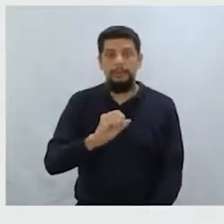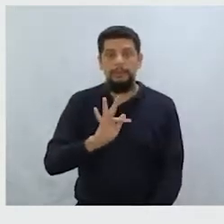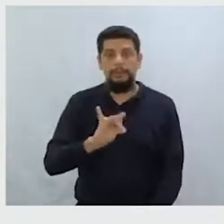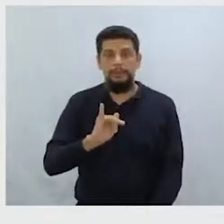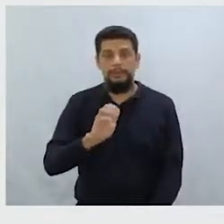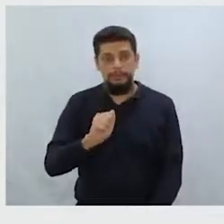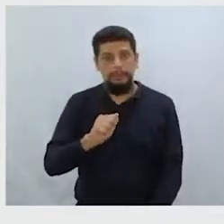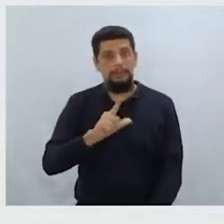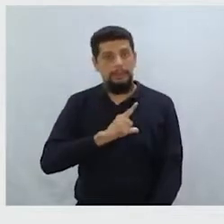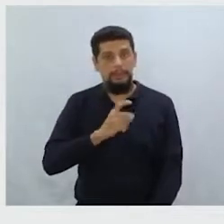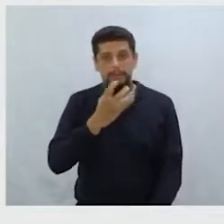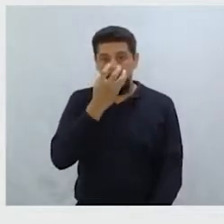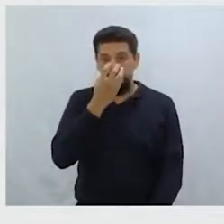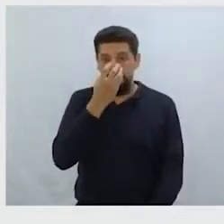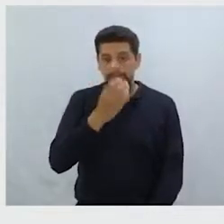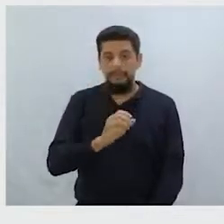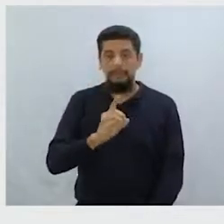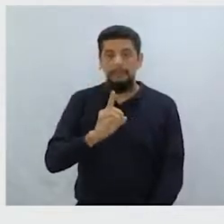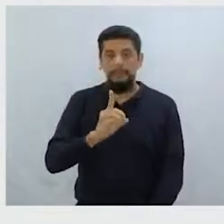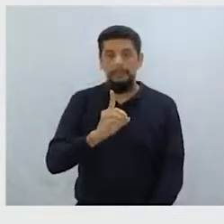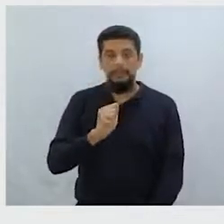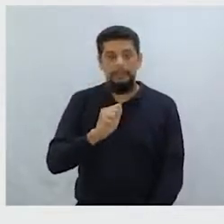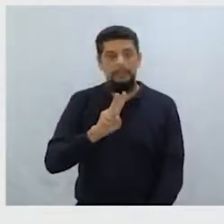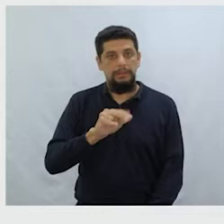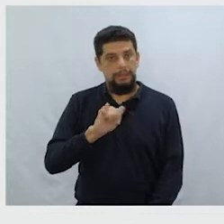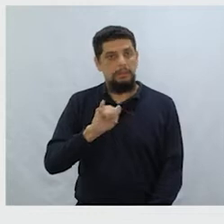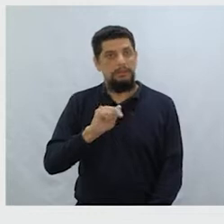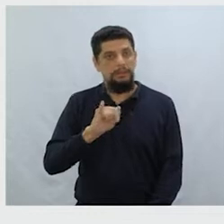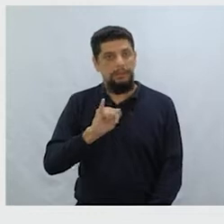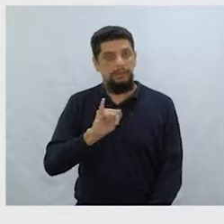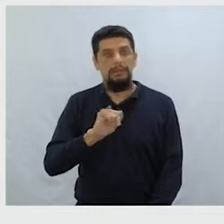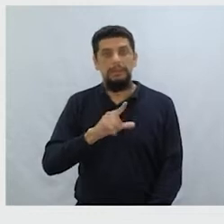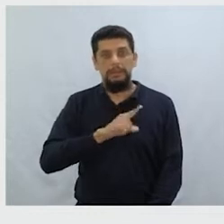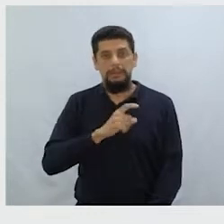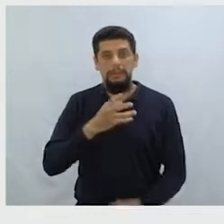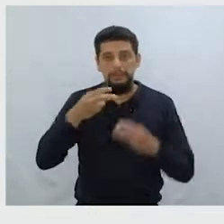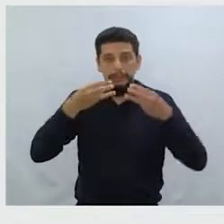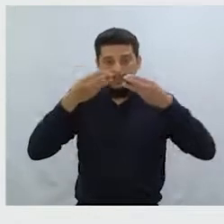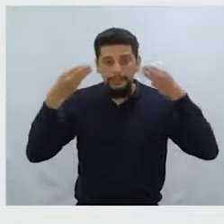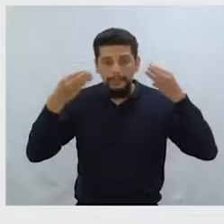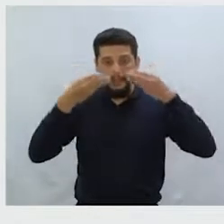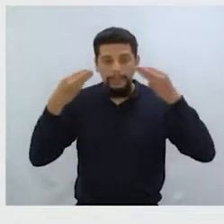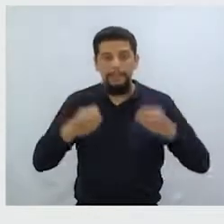A Sofia um cachorro. O Davi tem um gato.